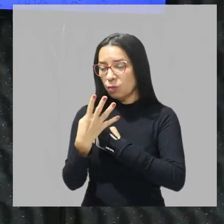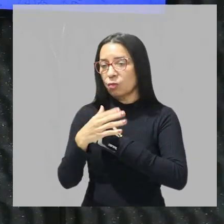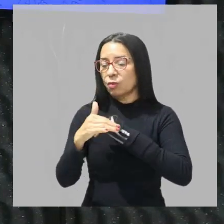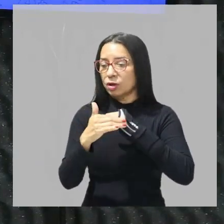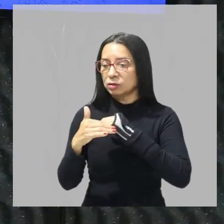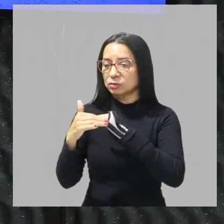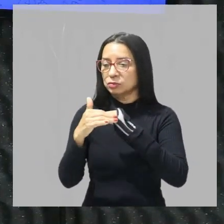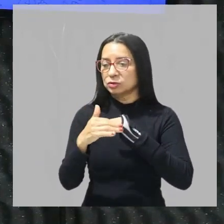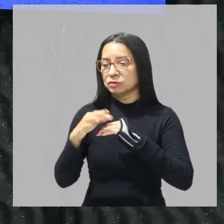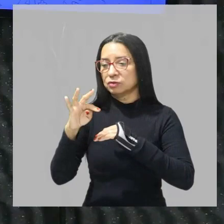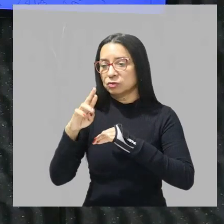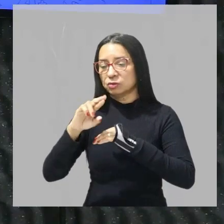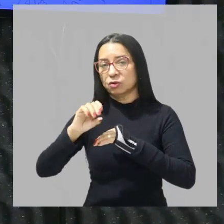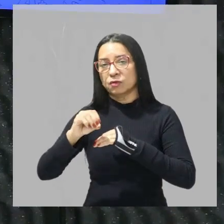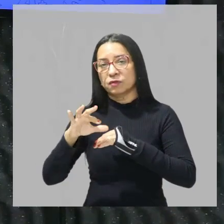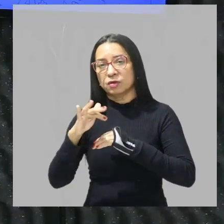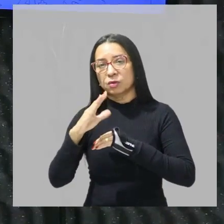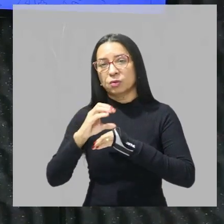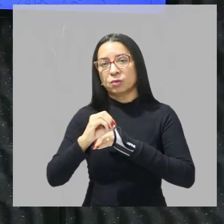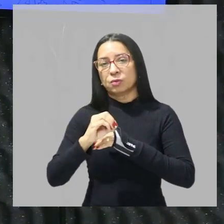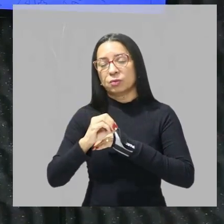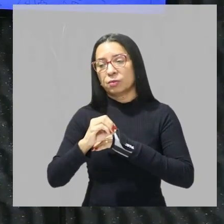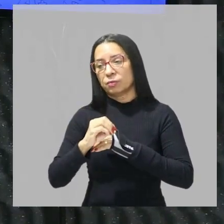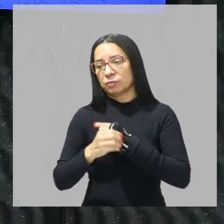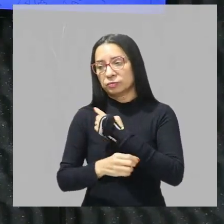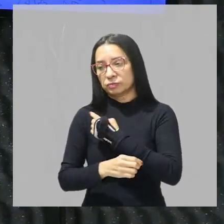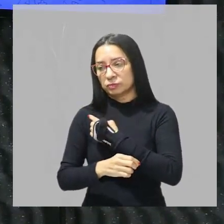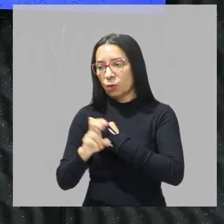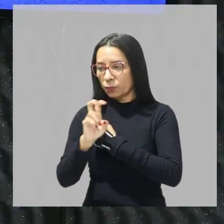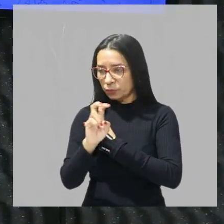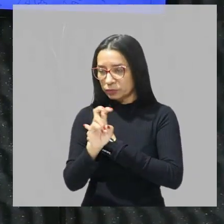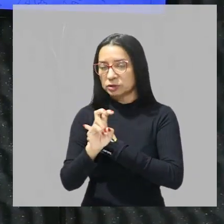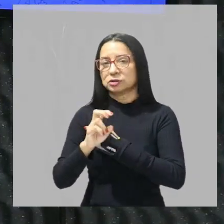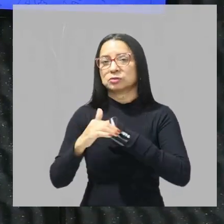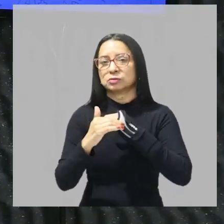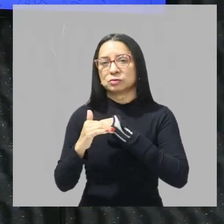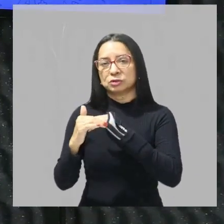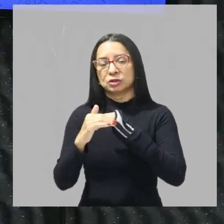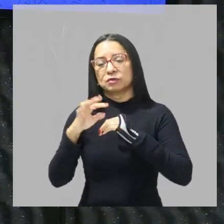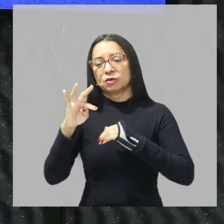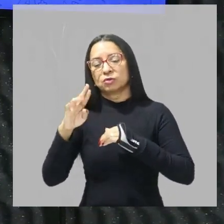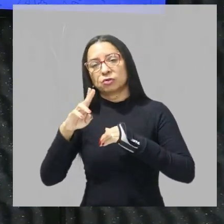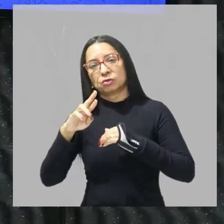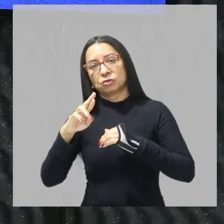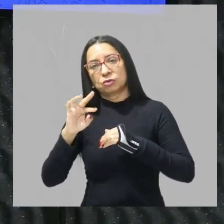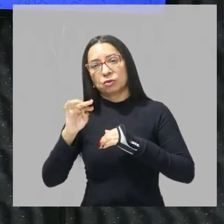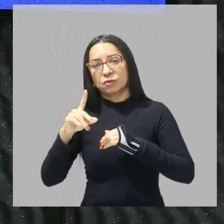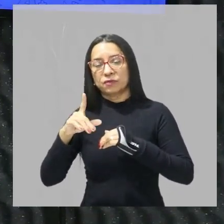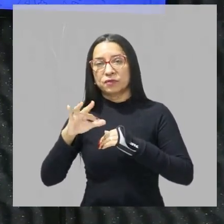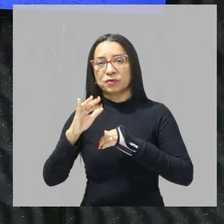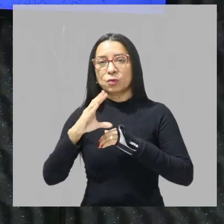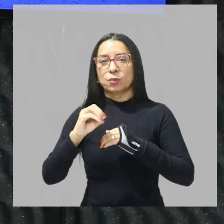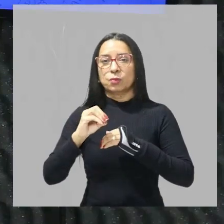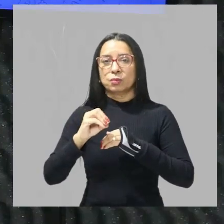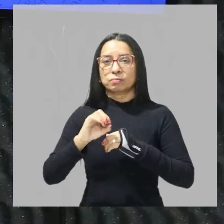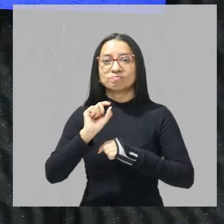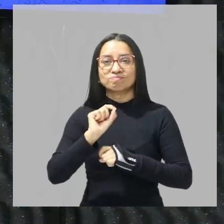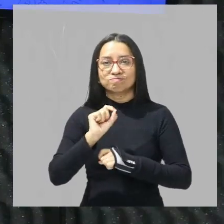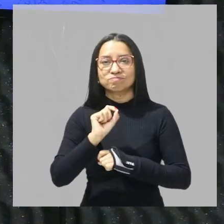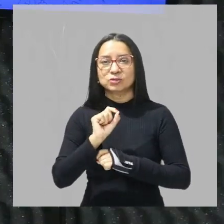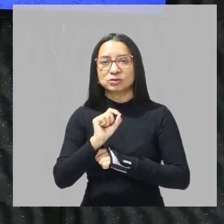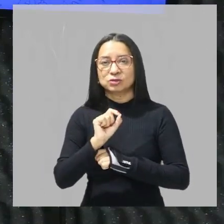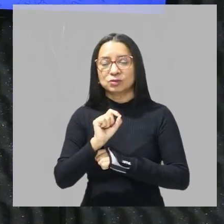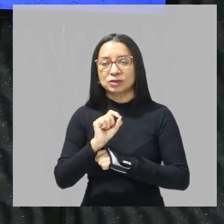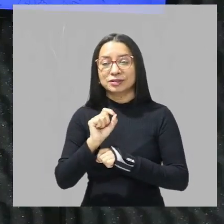trófico e o consumidor quaternário, ele pertence ao quinto nível trófico. Pessoal, muita atenção, isso aqui é